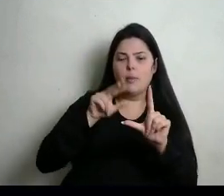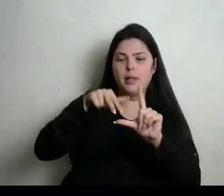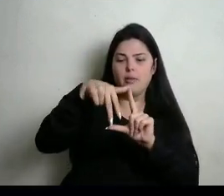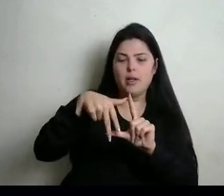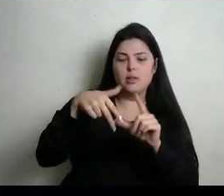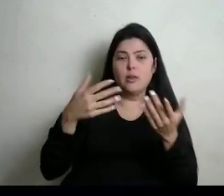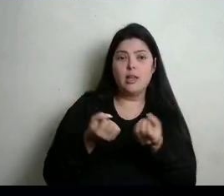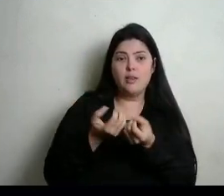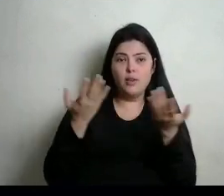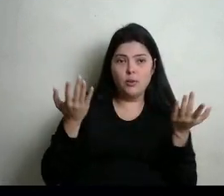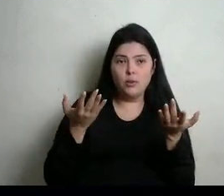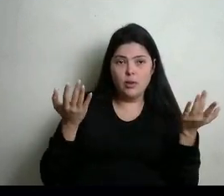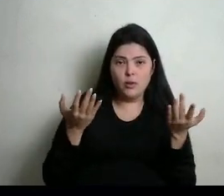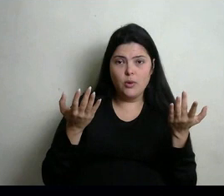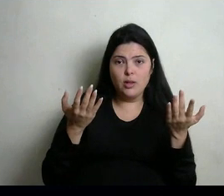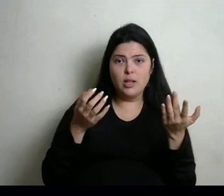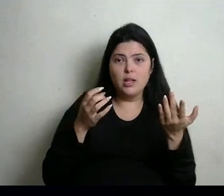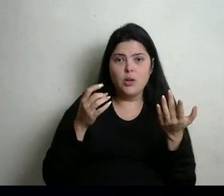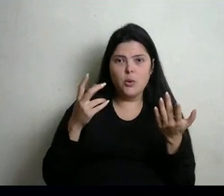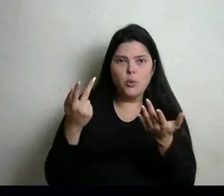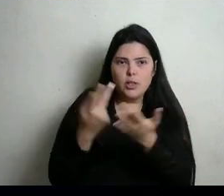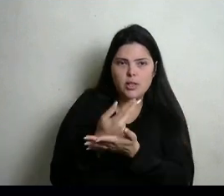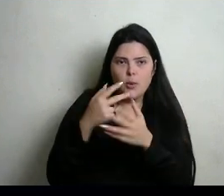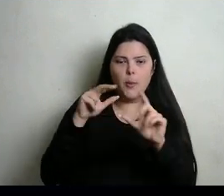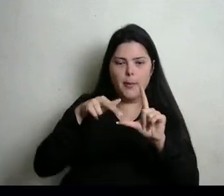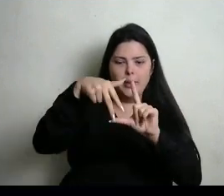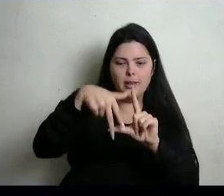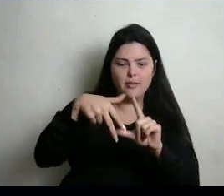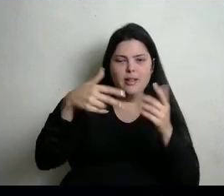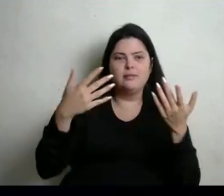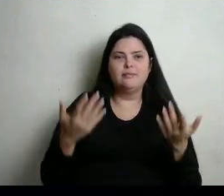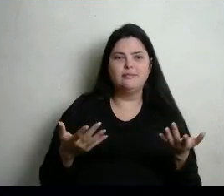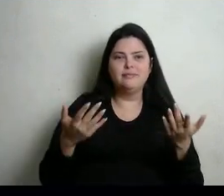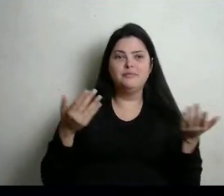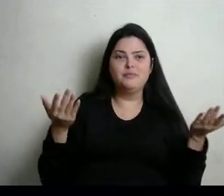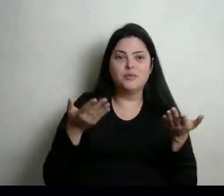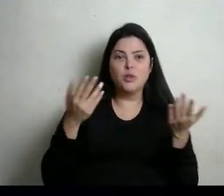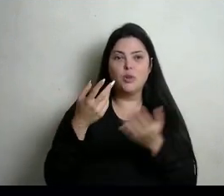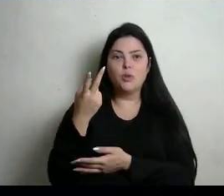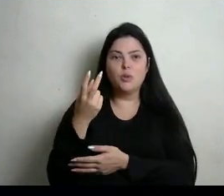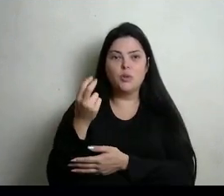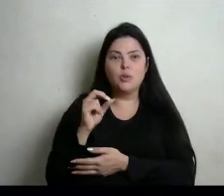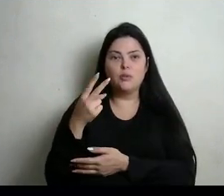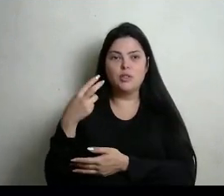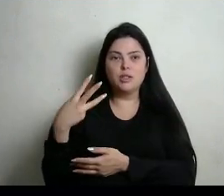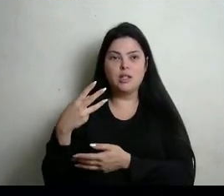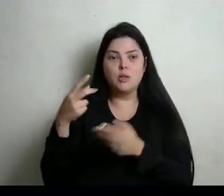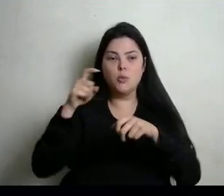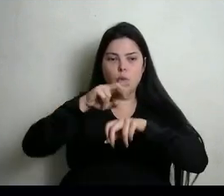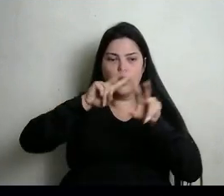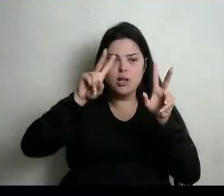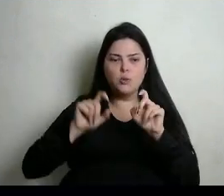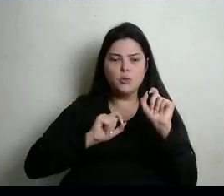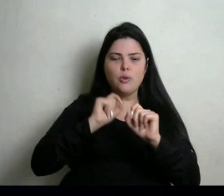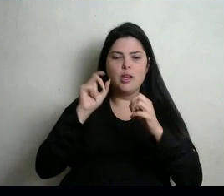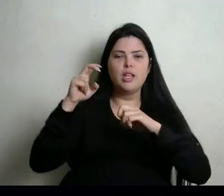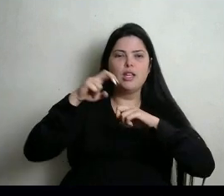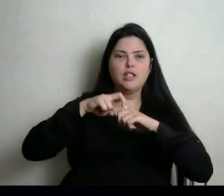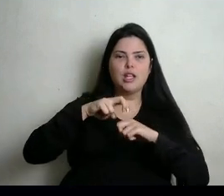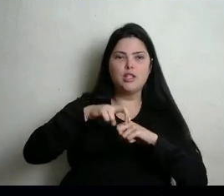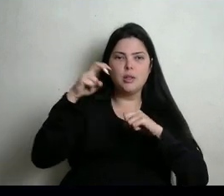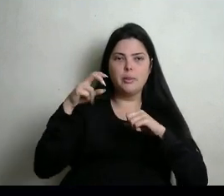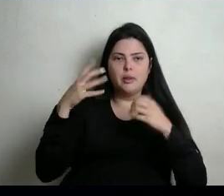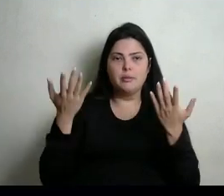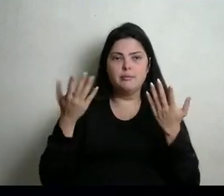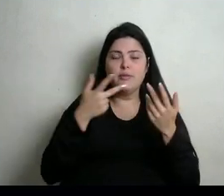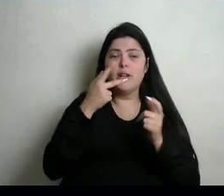ia acontecer somente no metaverso, e a gente vem agora para 2023 e o hype do momento é o chat GPT. Mas muito se fala e